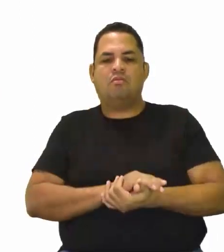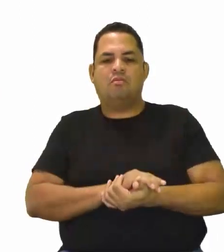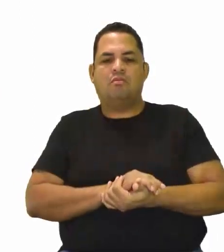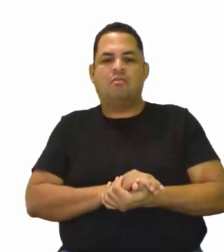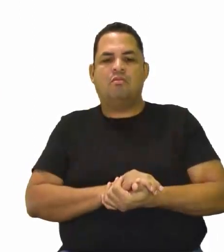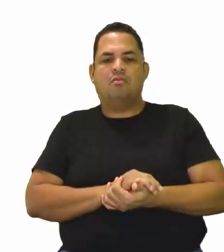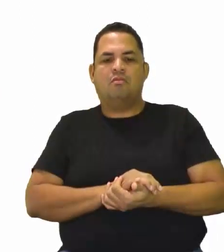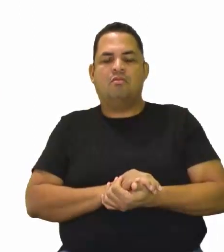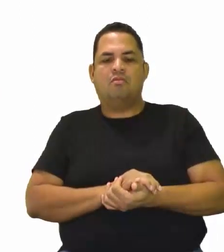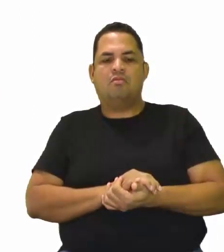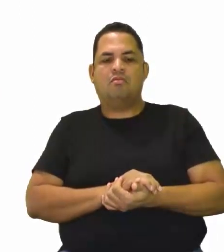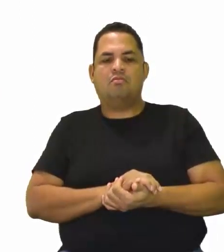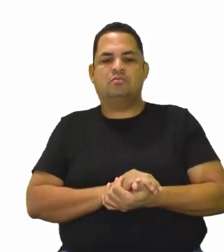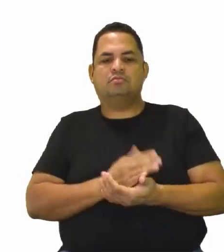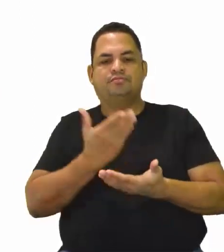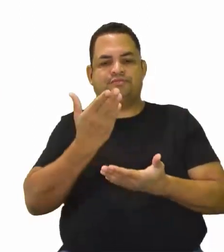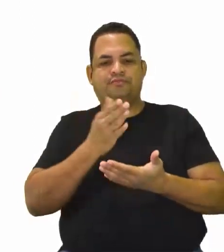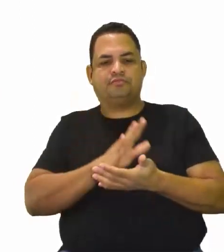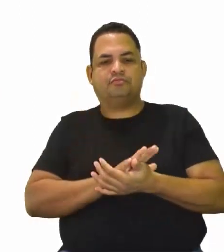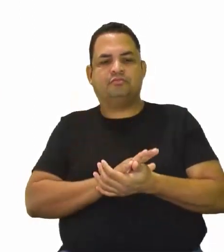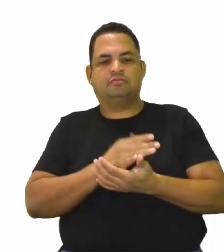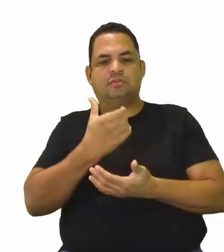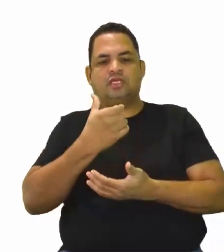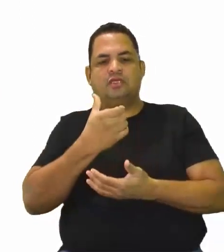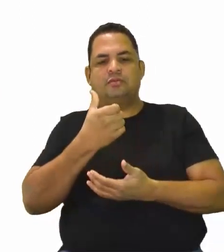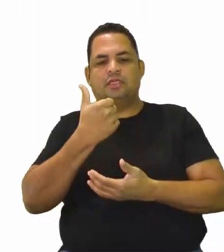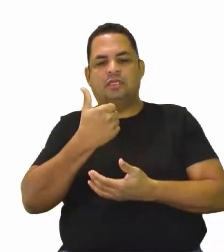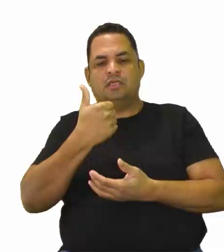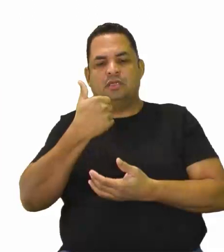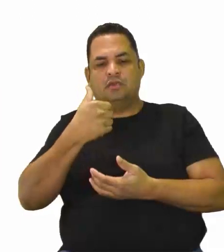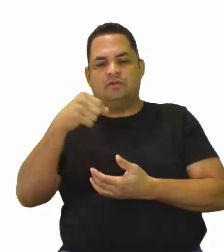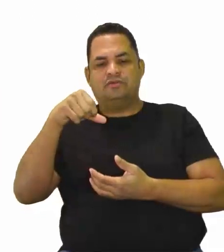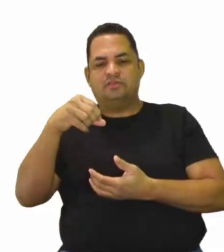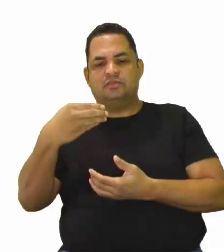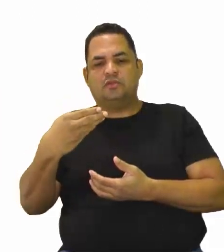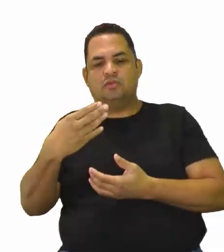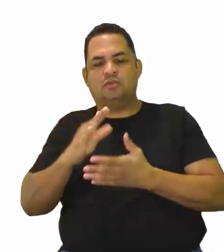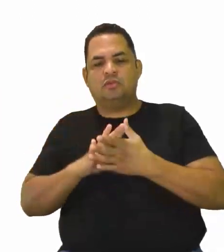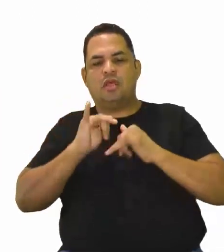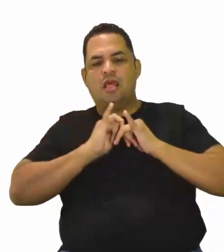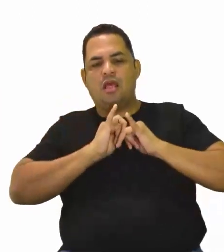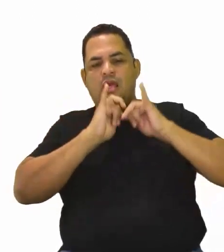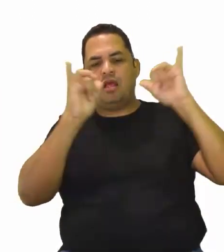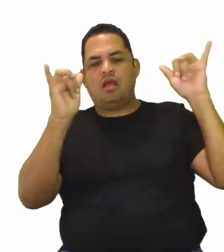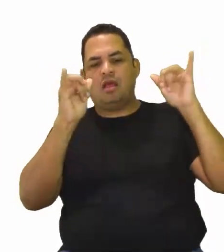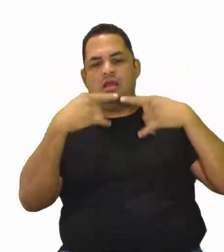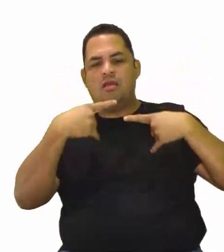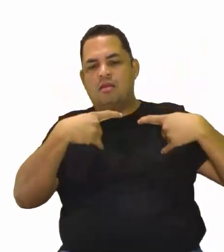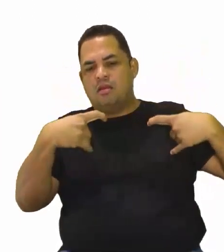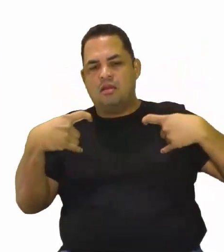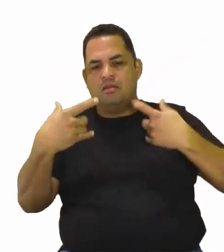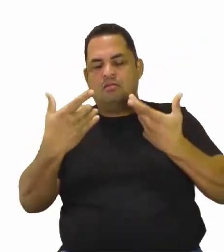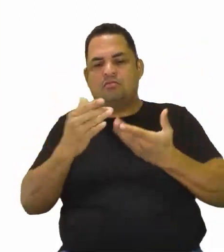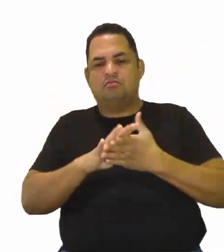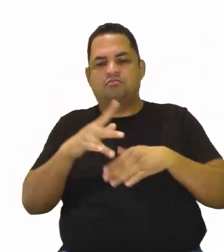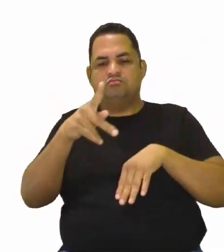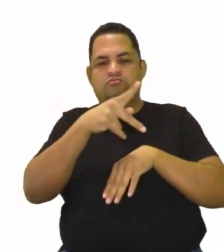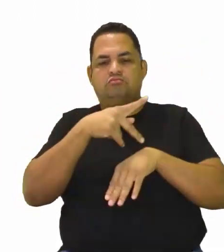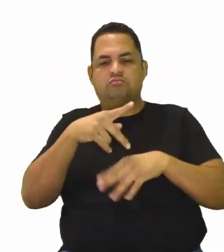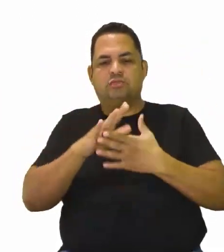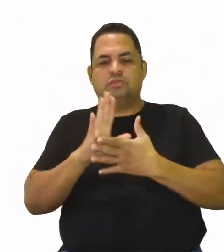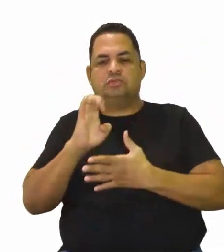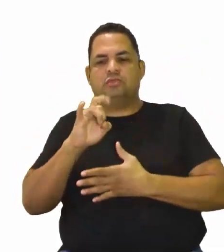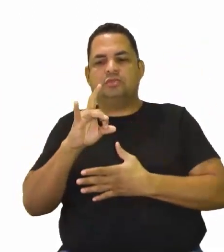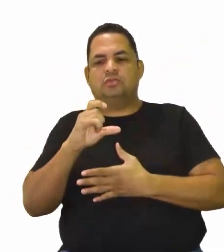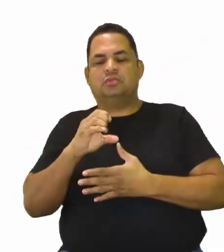o Brasil. Até que o Brasil, em 42, declara guerra contra o eixo. Ele vai dizer, não, então vamos declarar guerra contra o eixo.